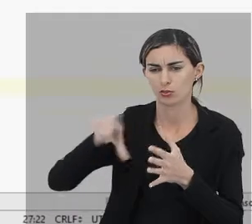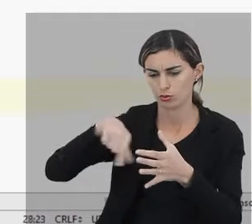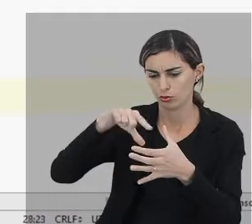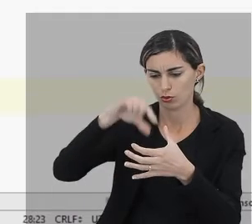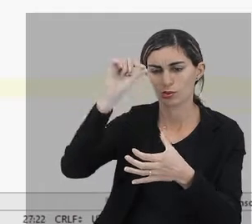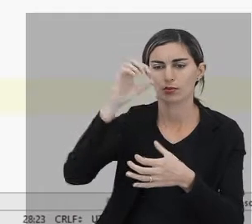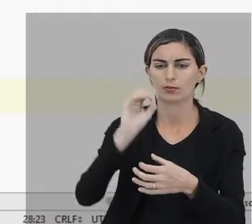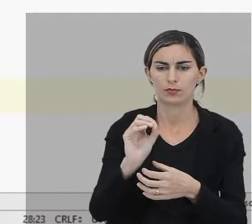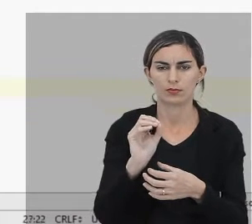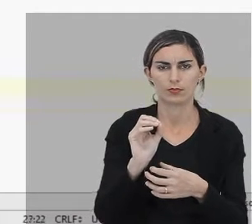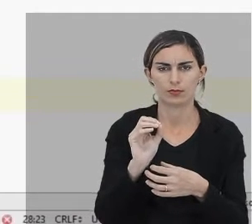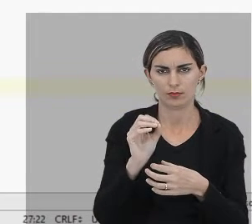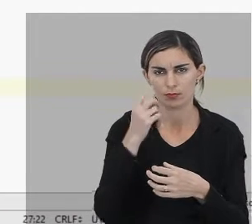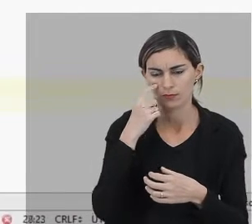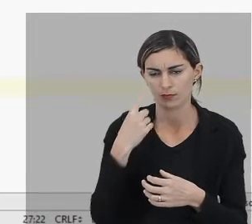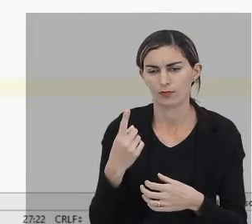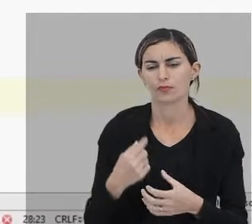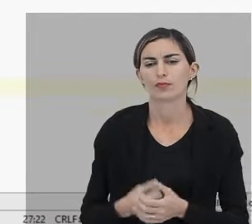o 0.